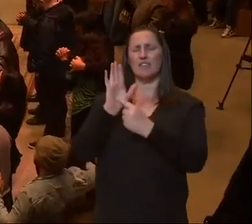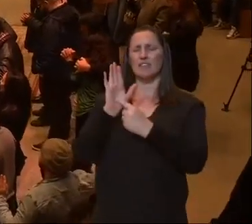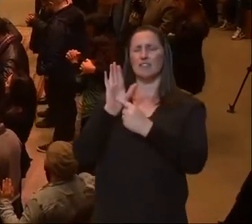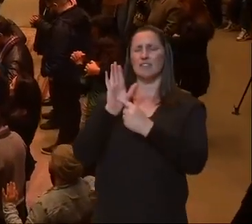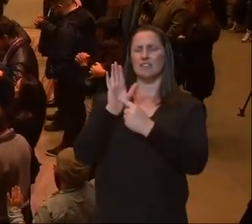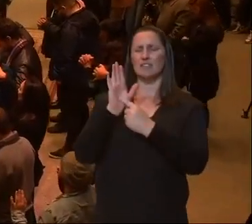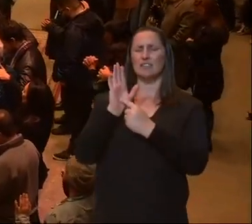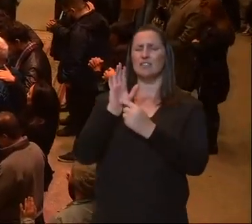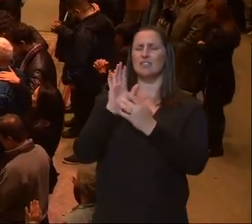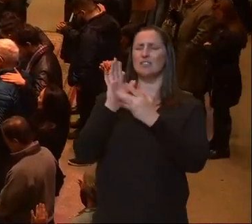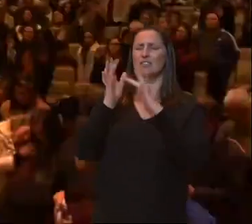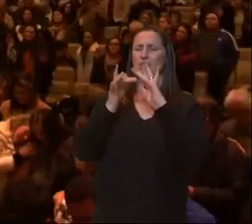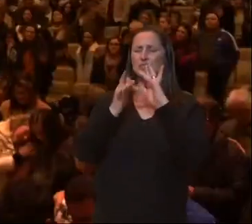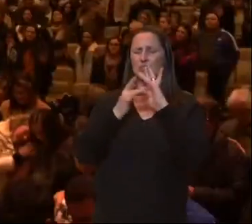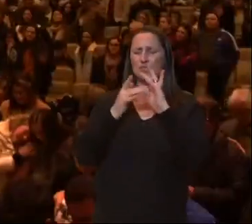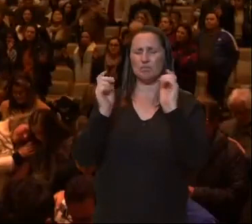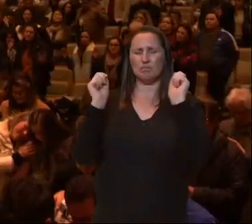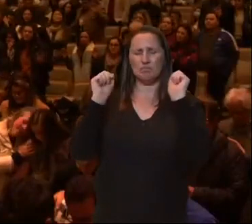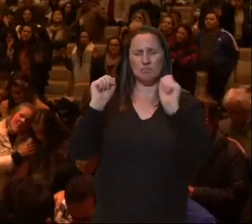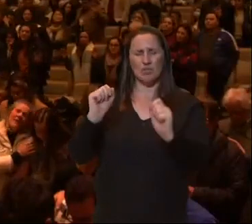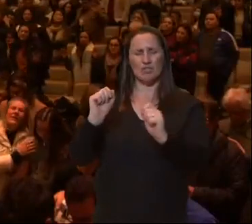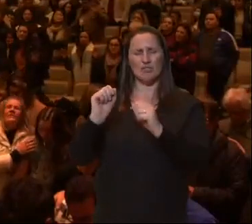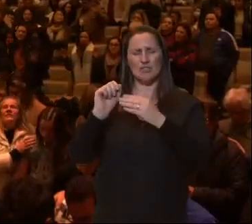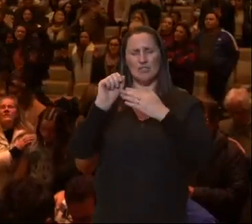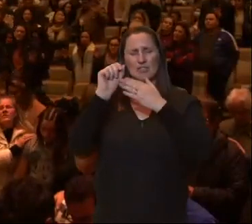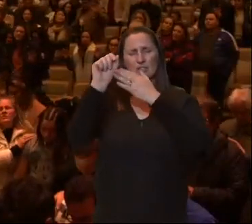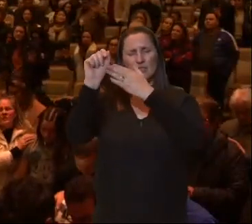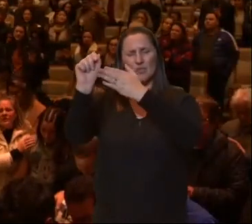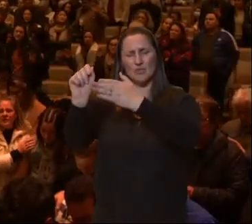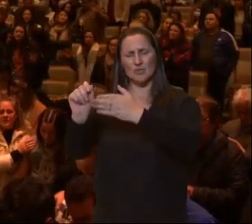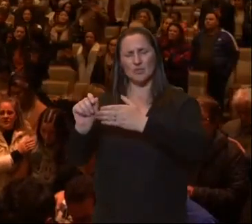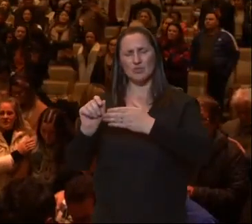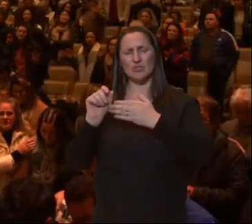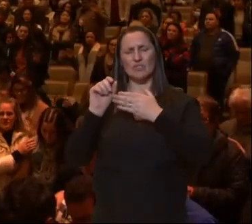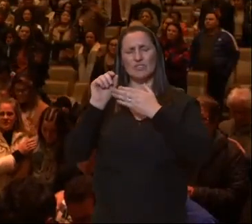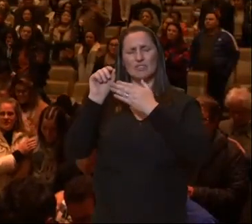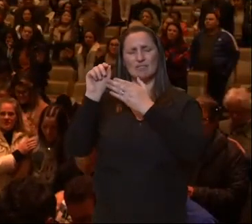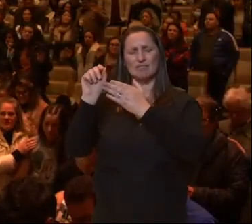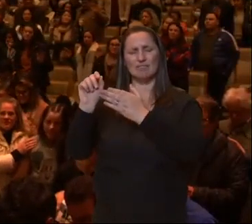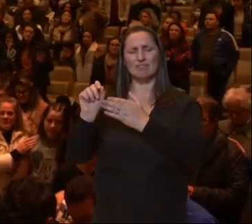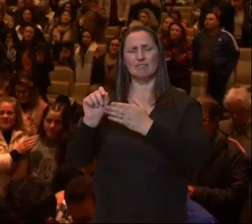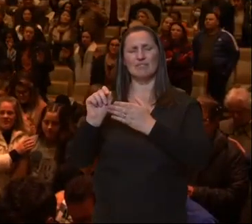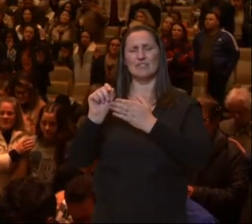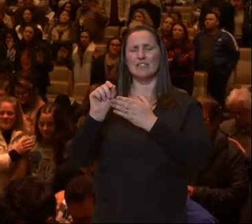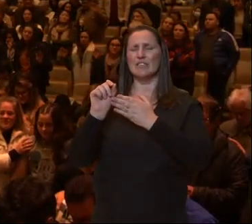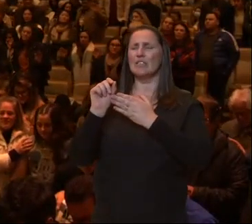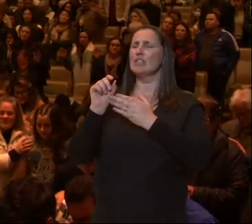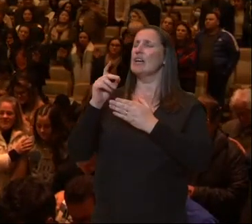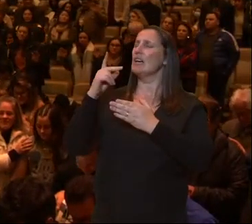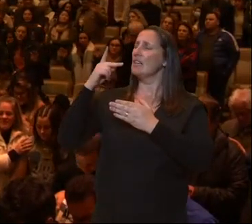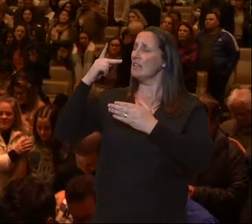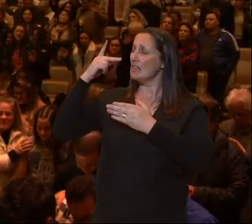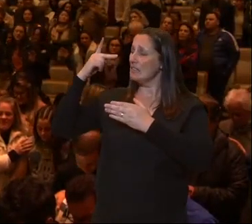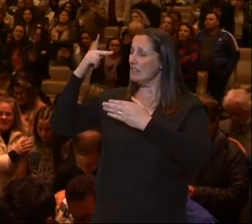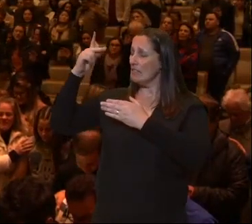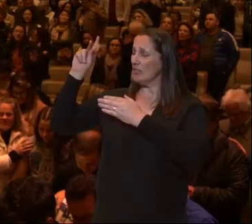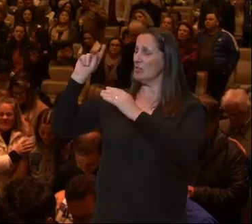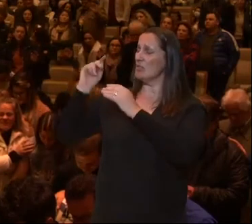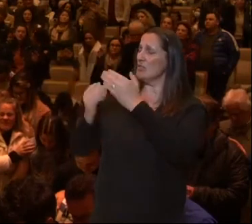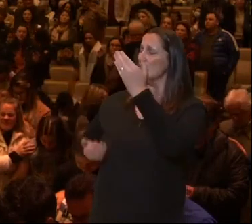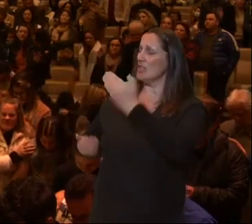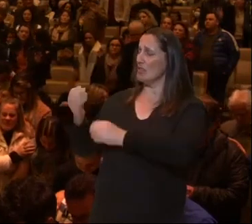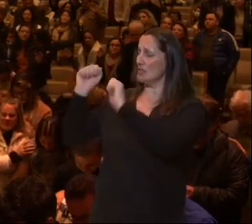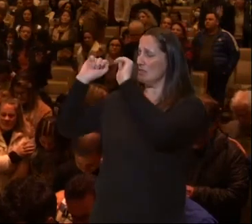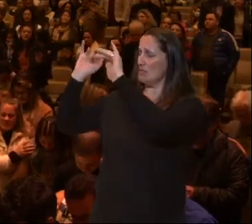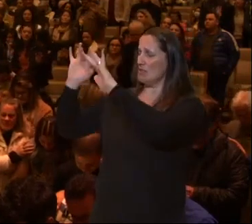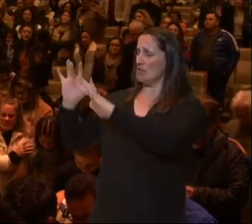que Jesus possa os conduzir. Estabelece o teu senhorio, abençoa os teus servos. Essa é a